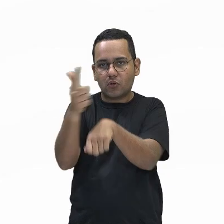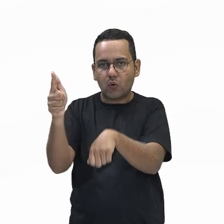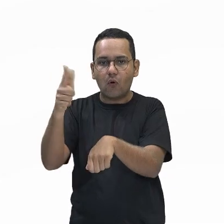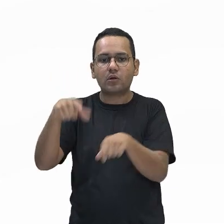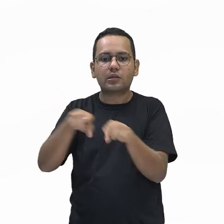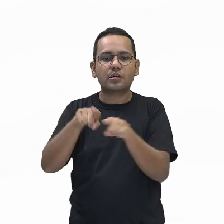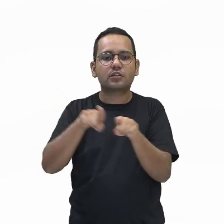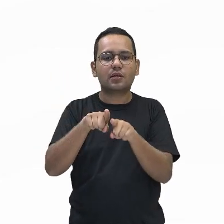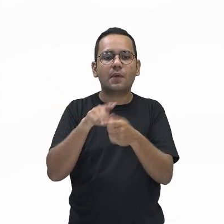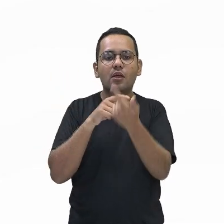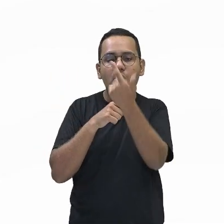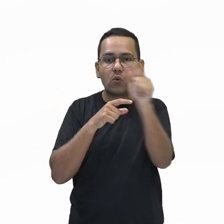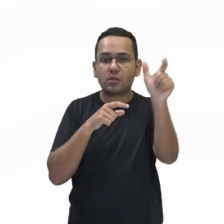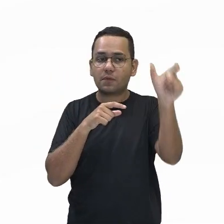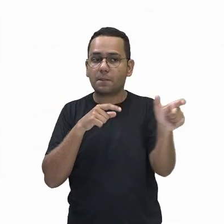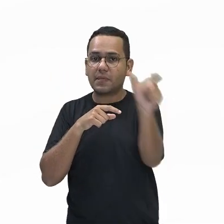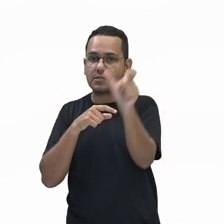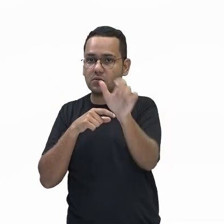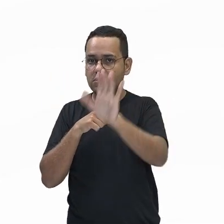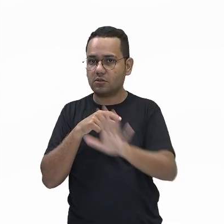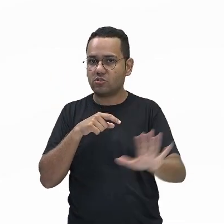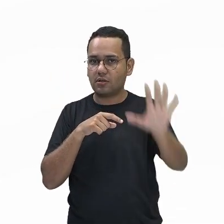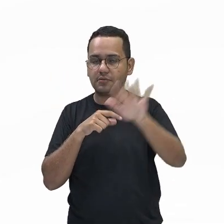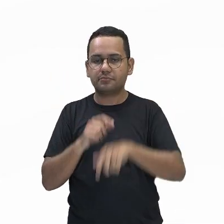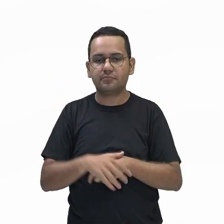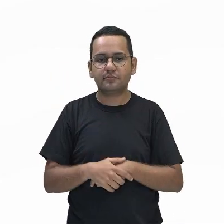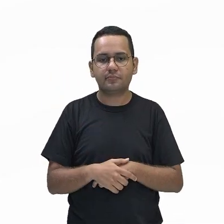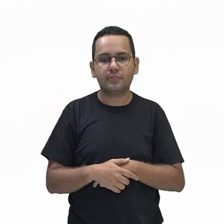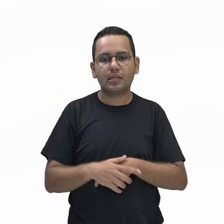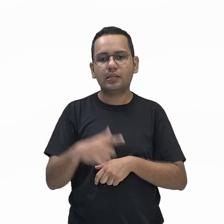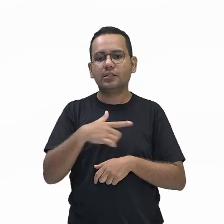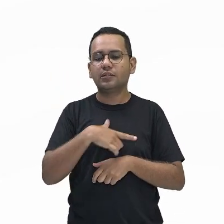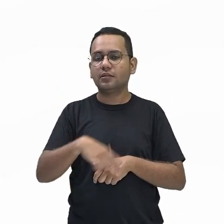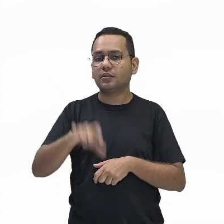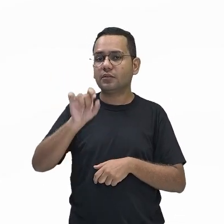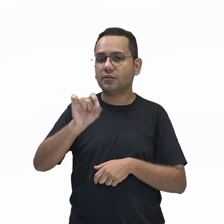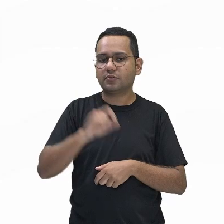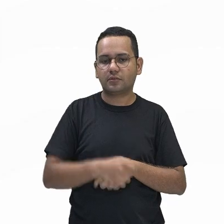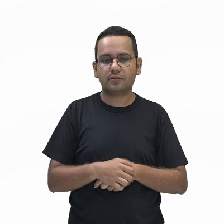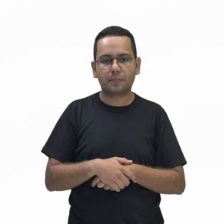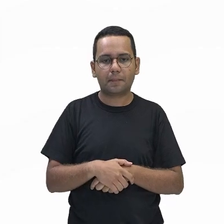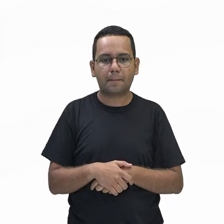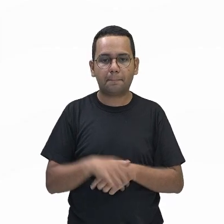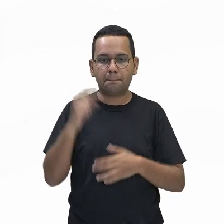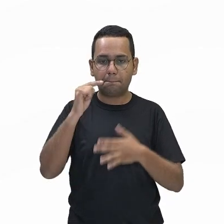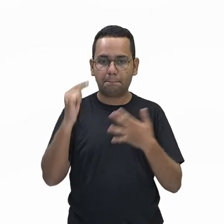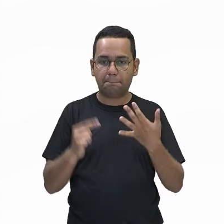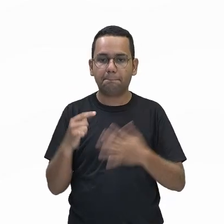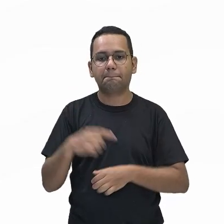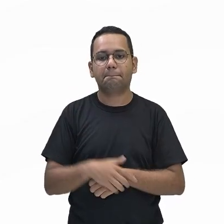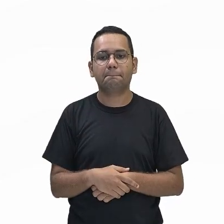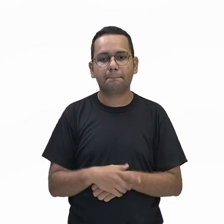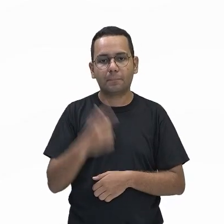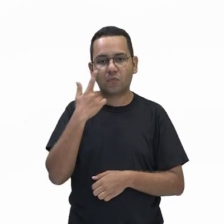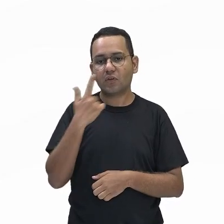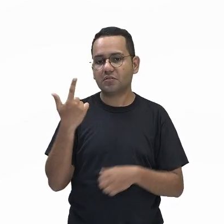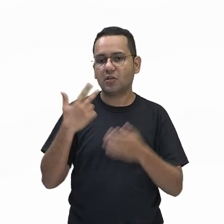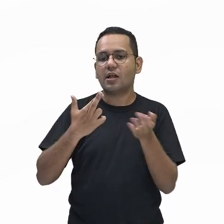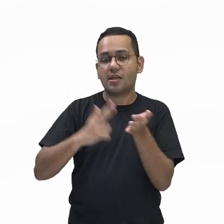geral. Isso inclui aqui, desde revistas aí, como vocês veem, né, na nossa